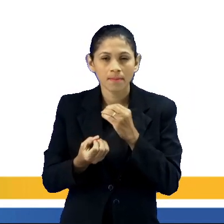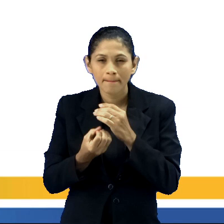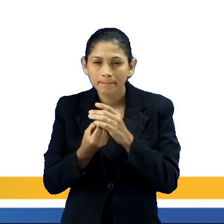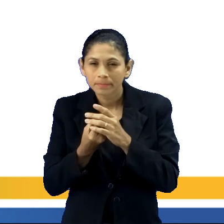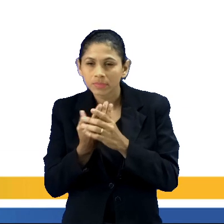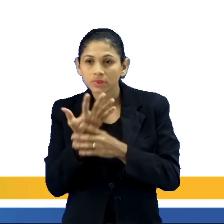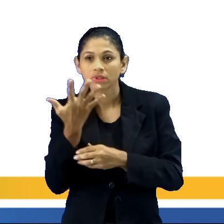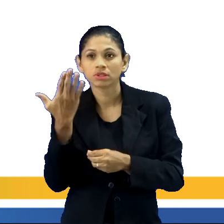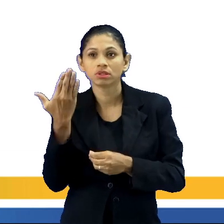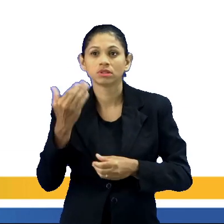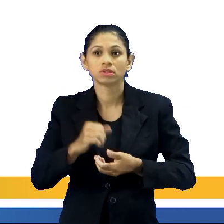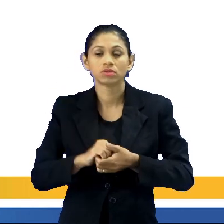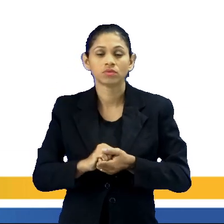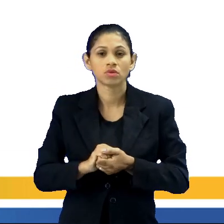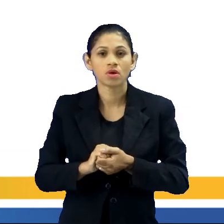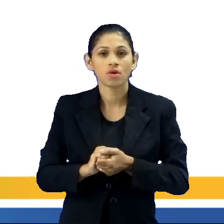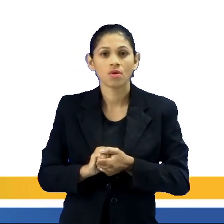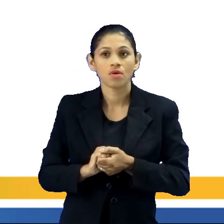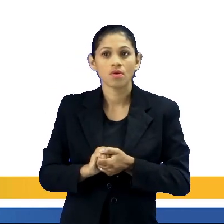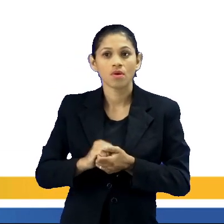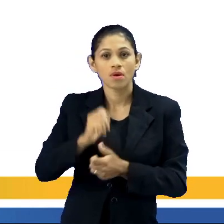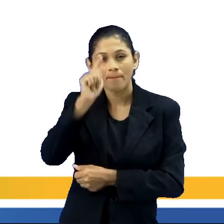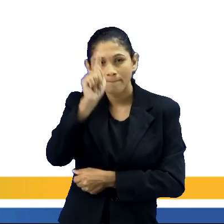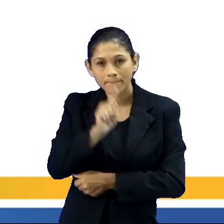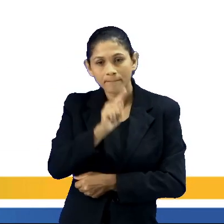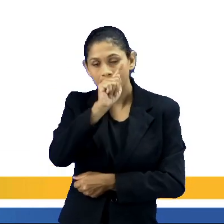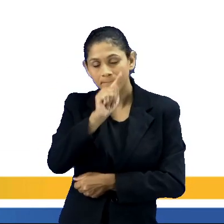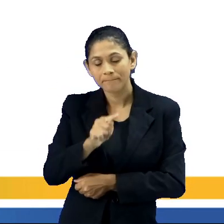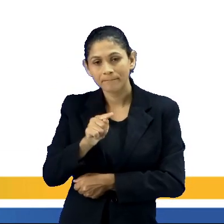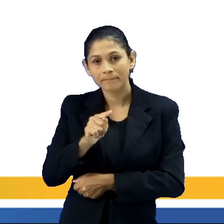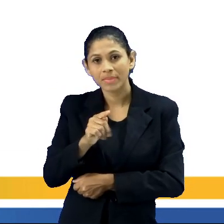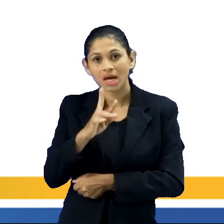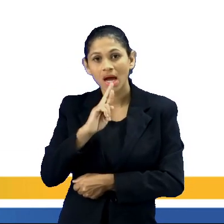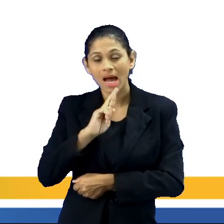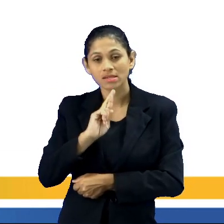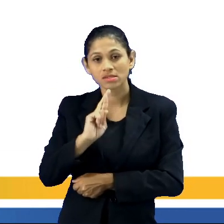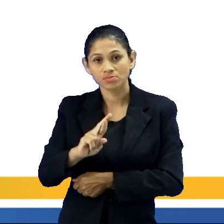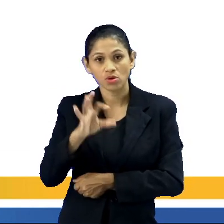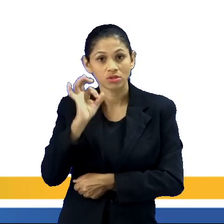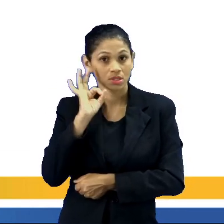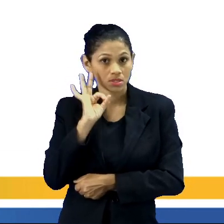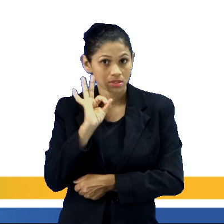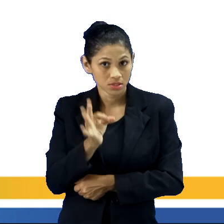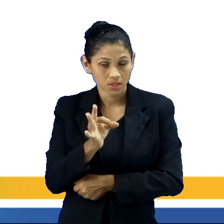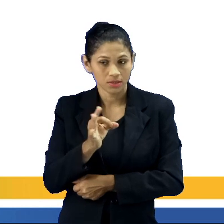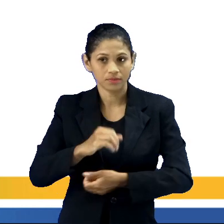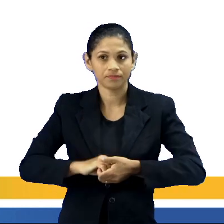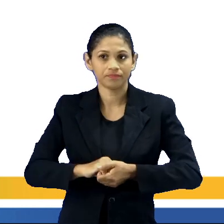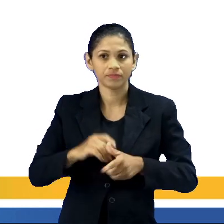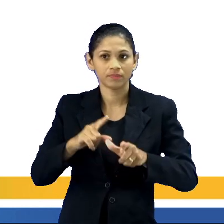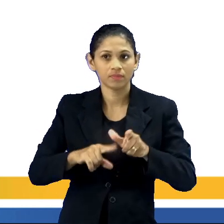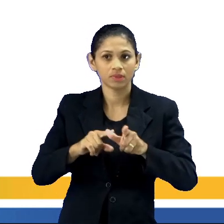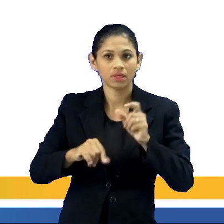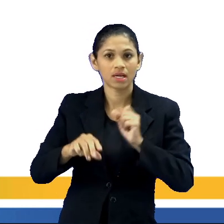humanos, assinale a opção correta, ou seja, nós vamos identificar. Letra